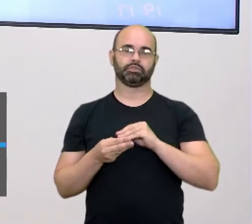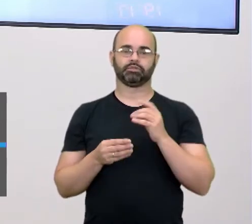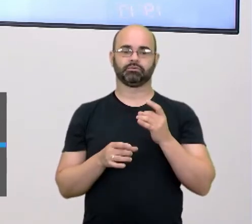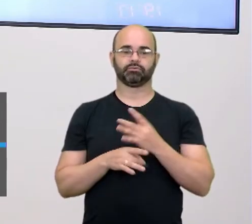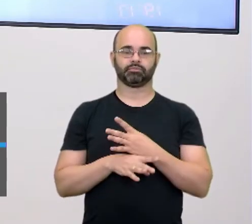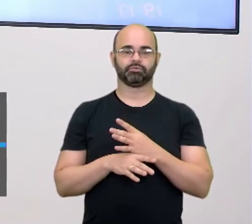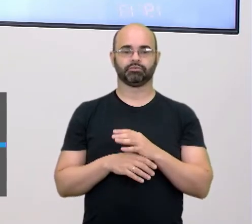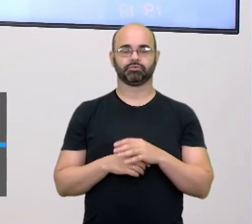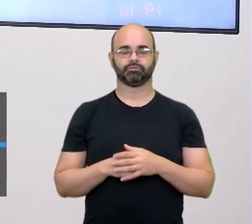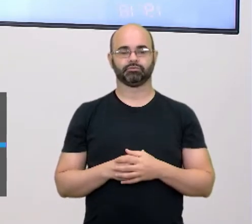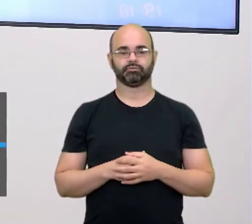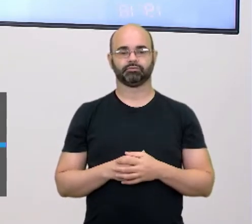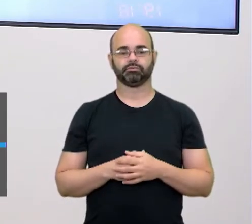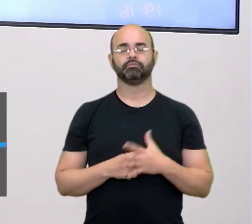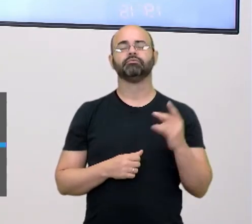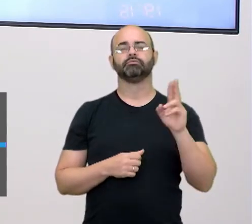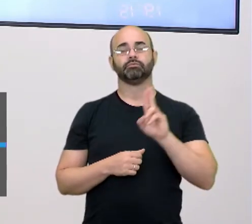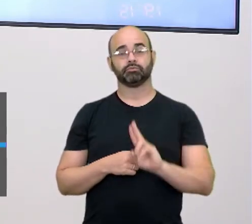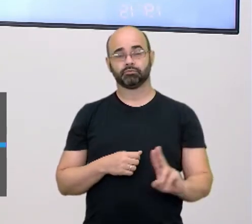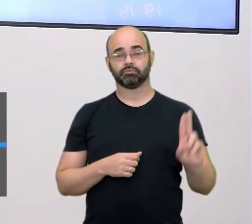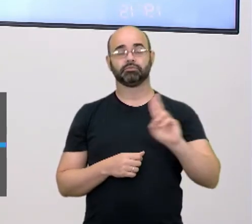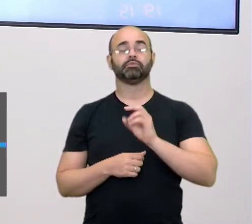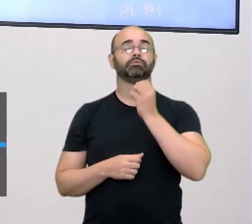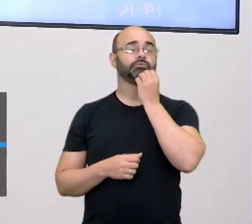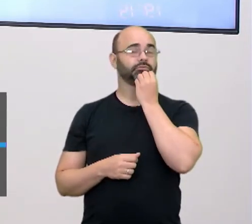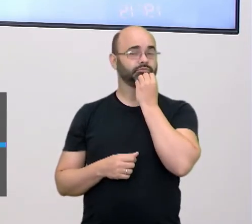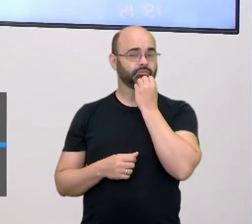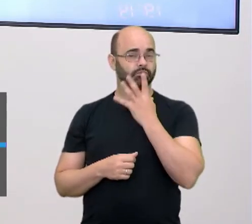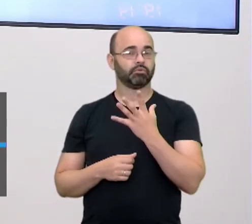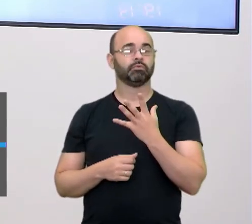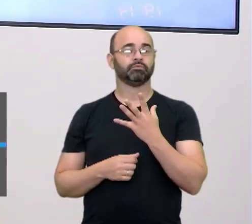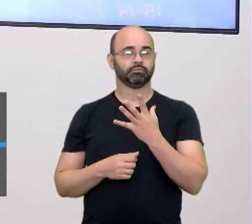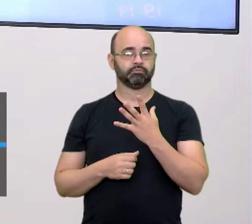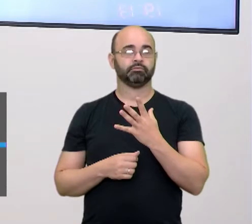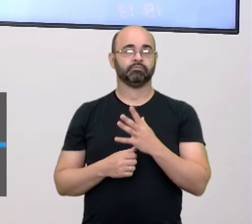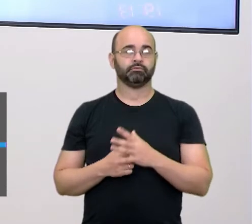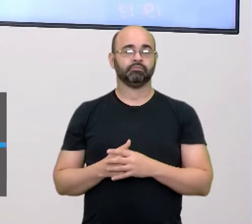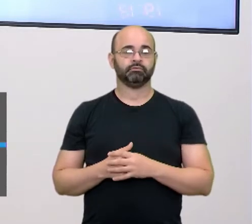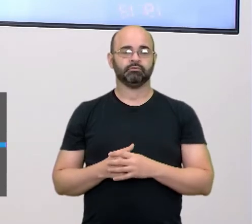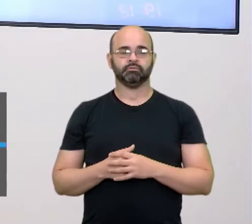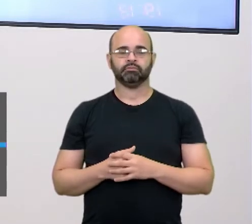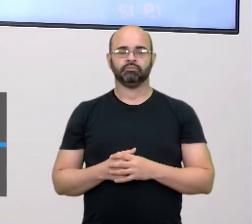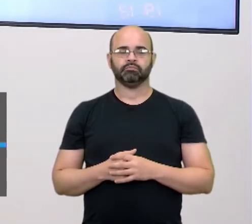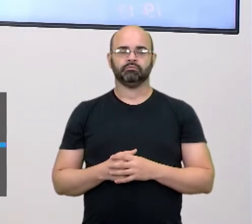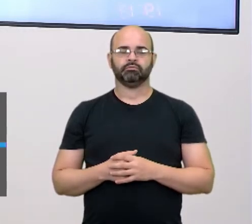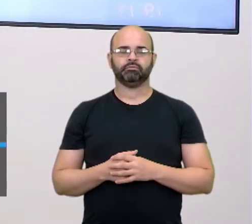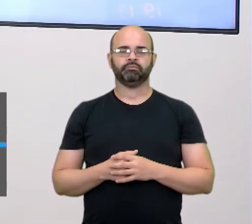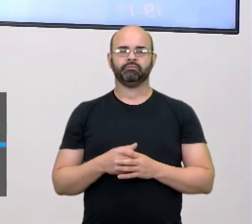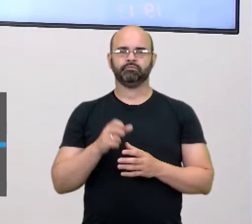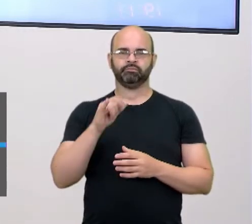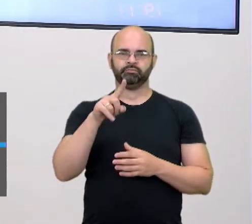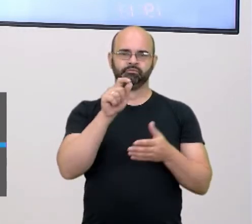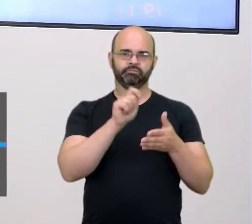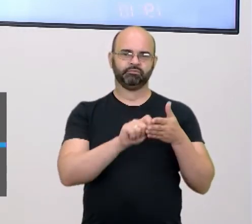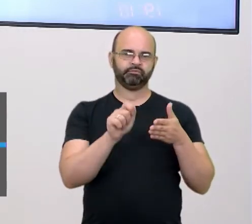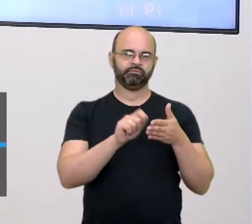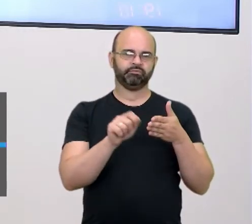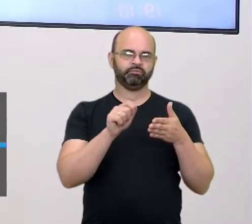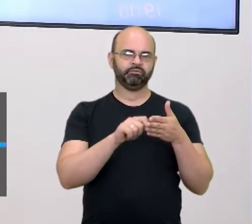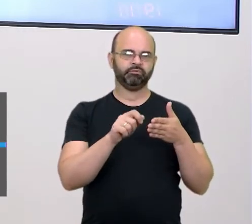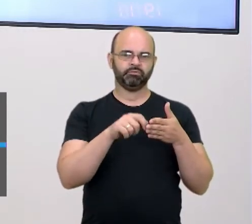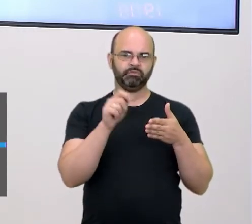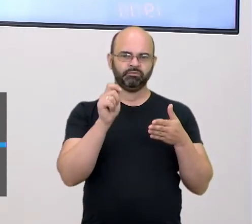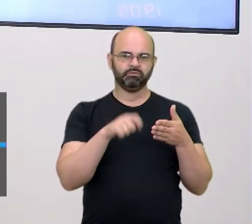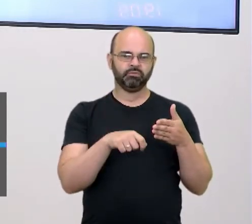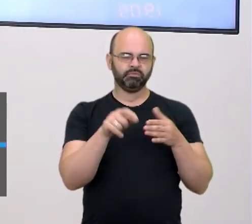ela é muito útil para muitas situações. Aí se você consegue descrever isso aí, né, de